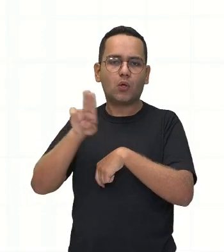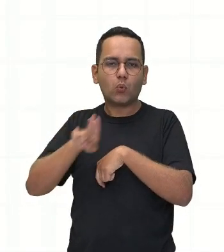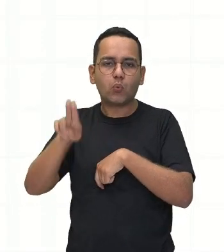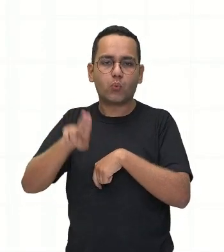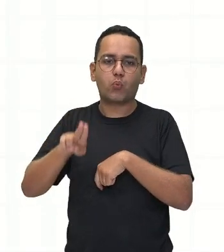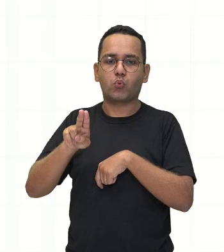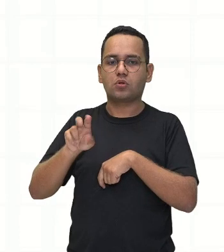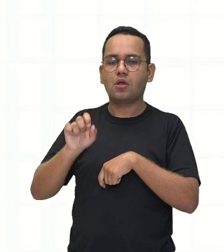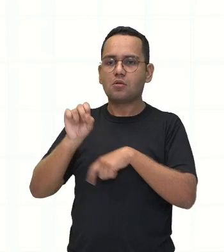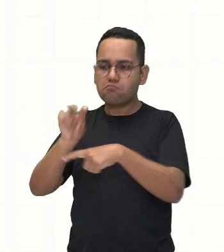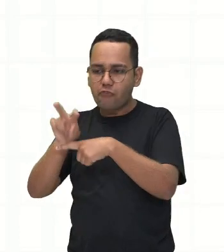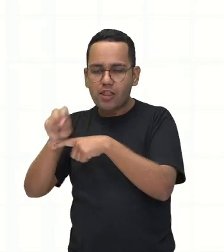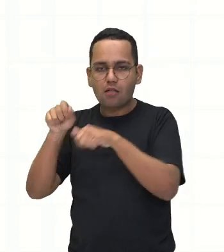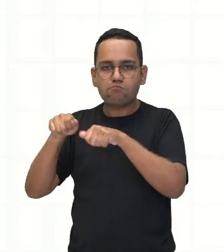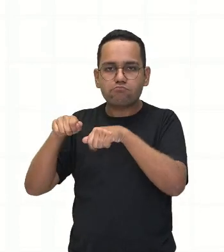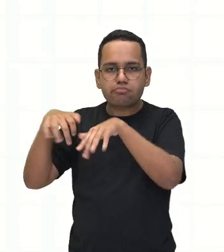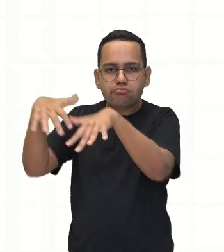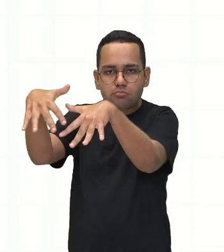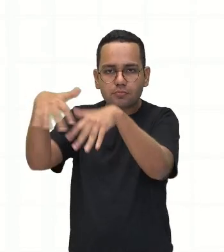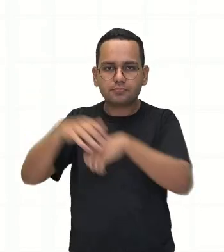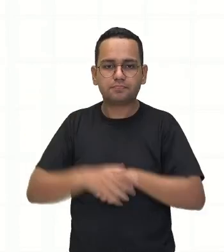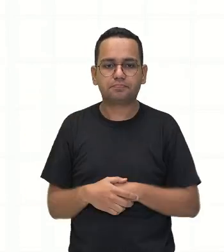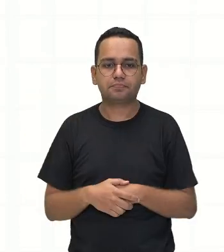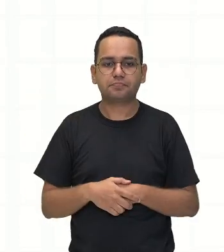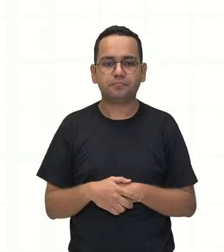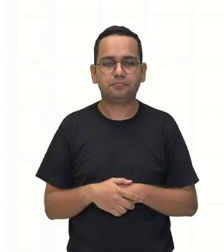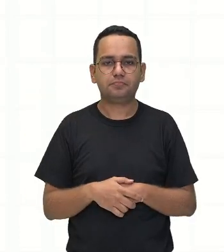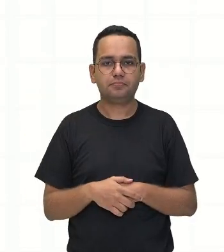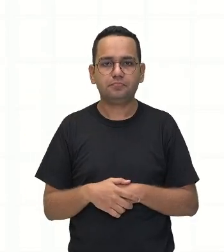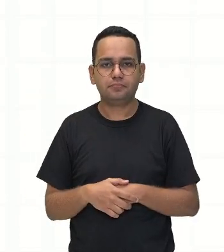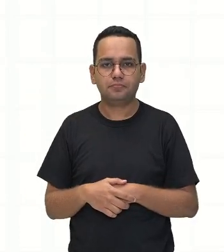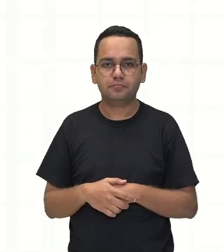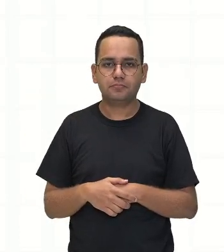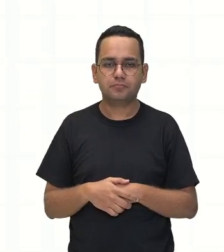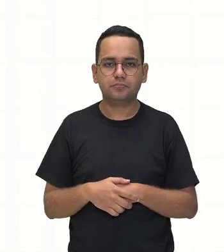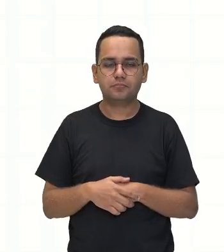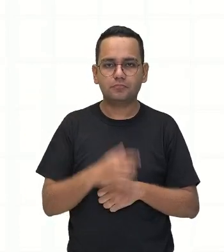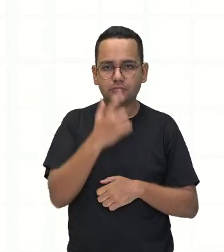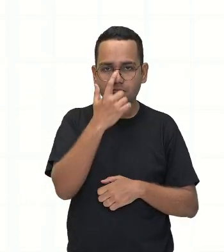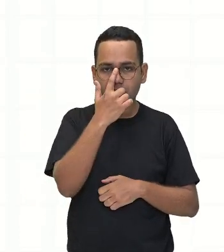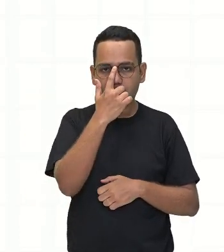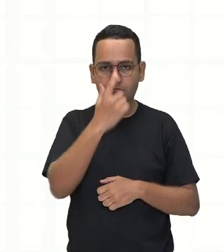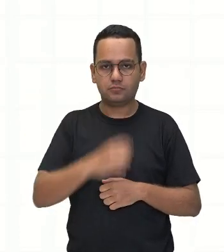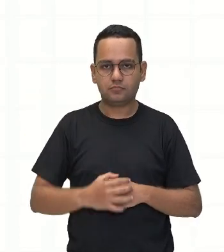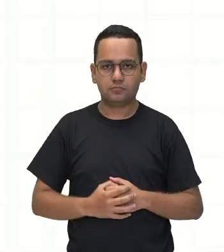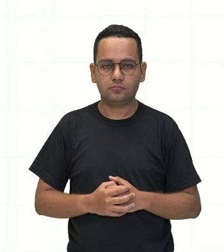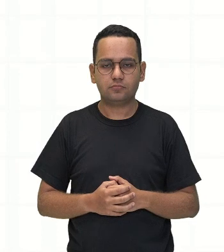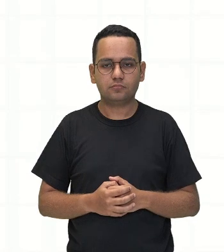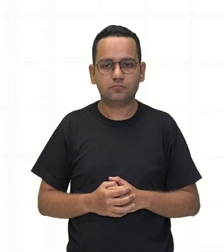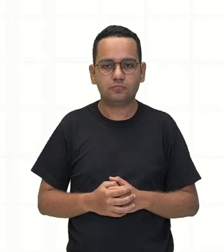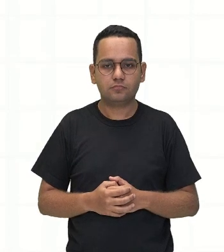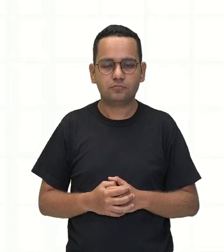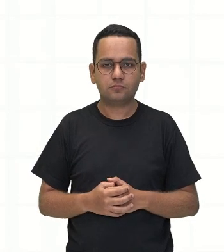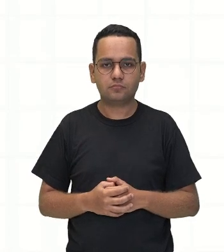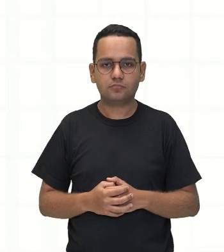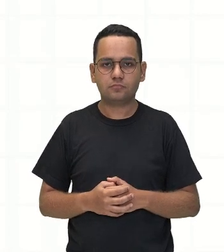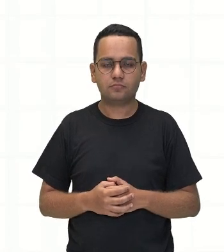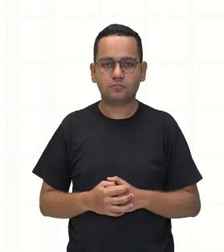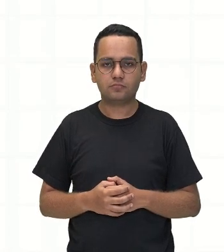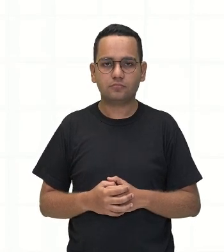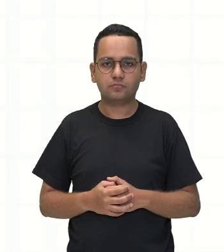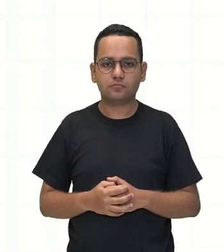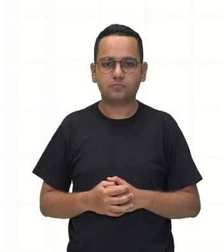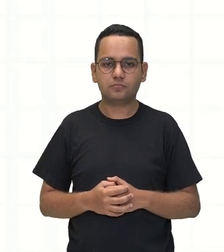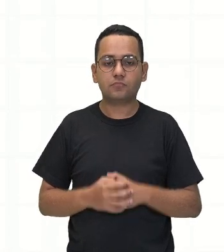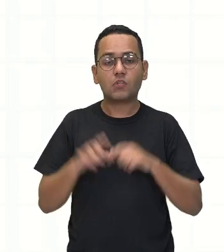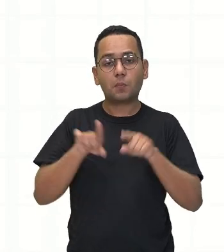Na agricultura, com o uso de fertilizantes. Mas saibam vocês que quando falamos aqui em uso